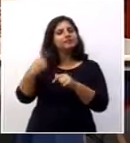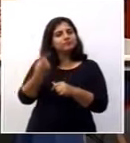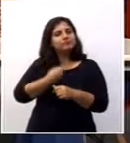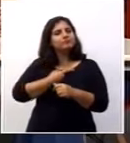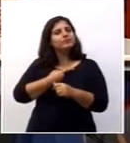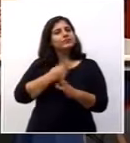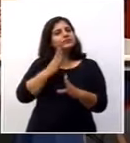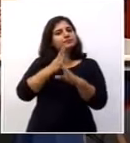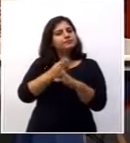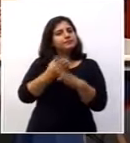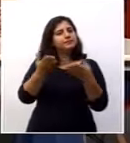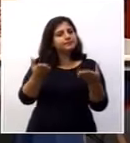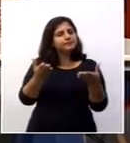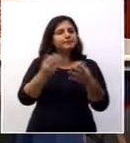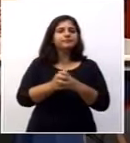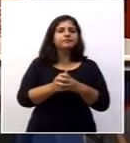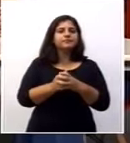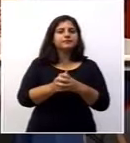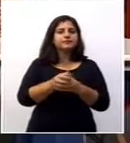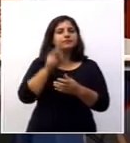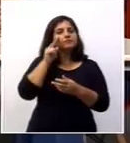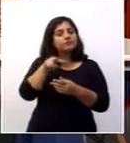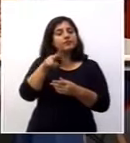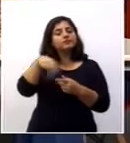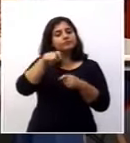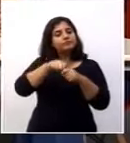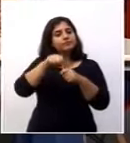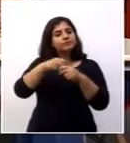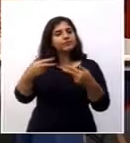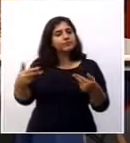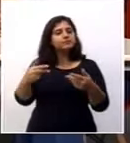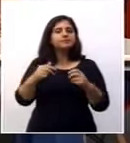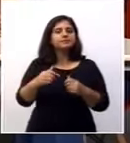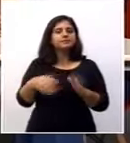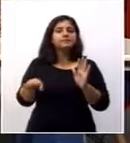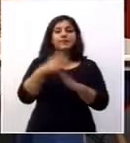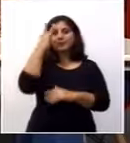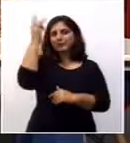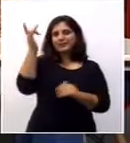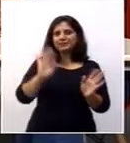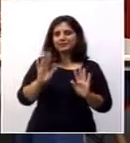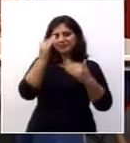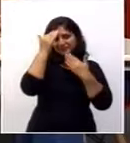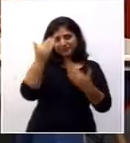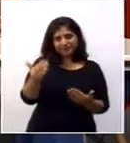se encontrar e encontrar o que vocês estão fazendo. Até amanhã. Obrigada.